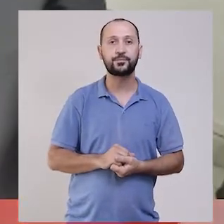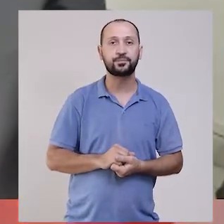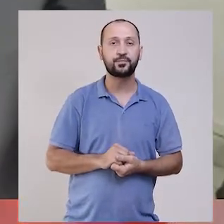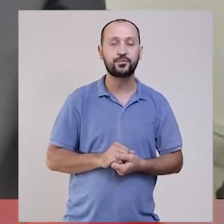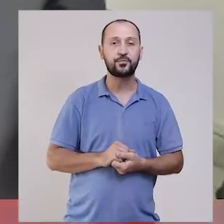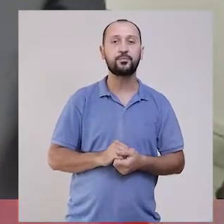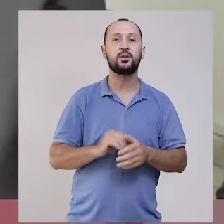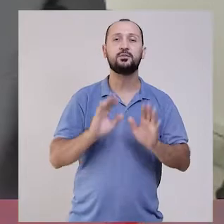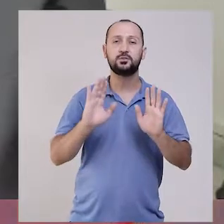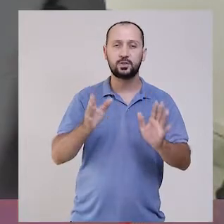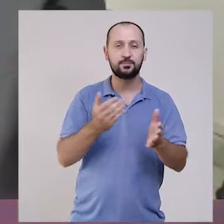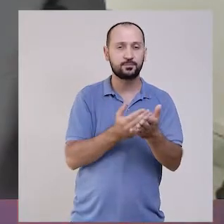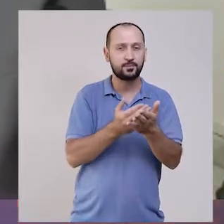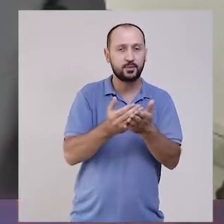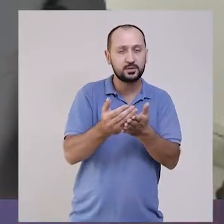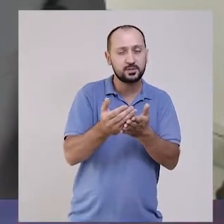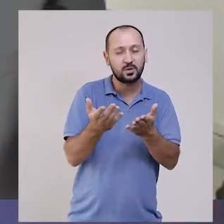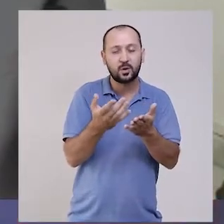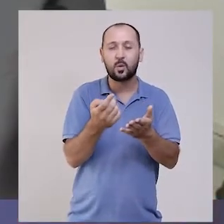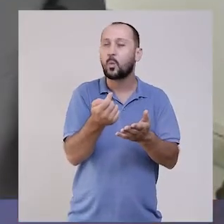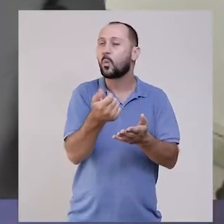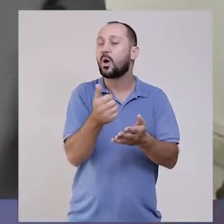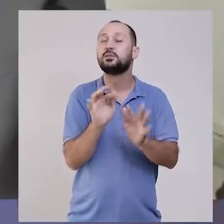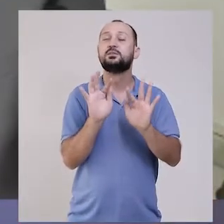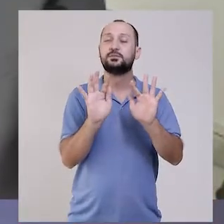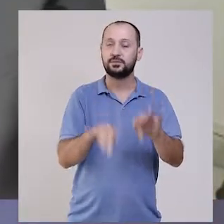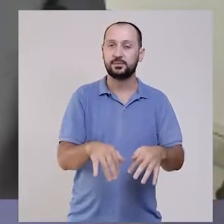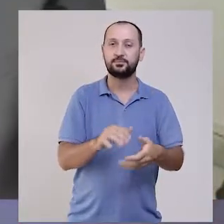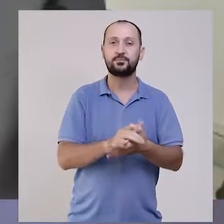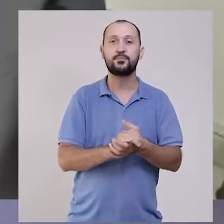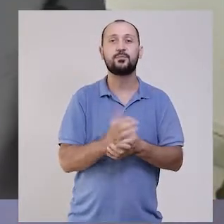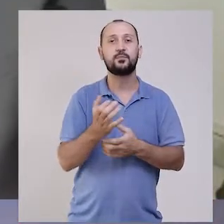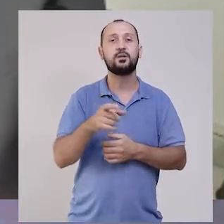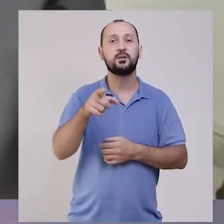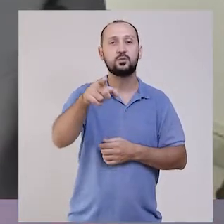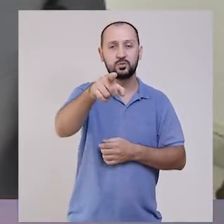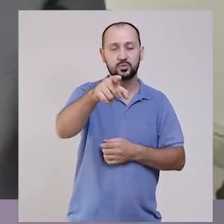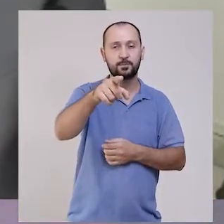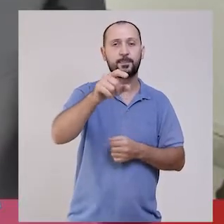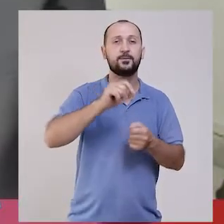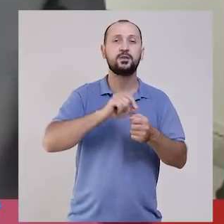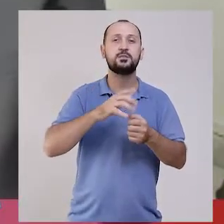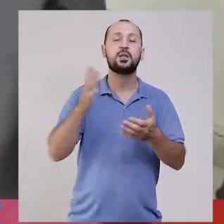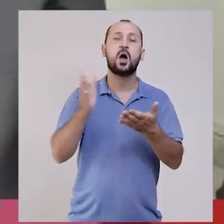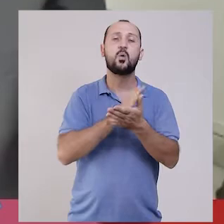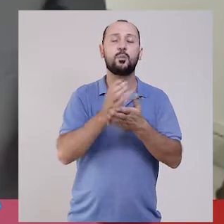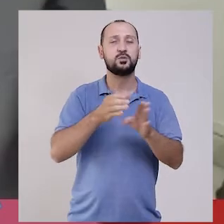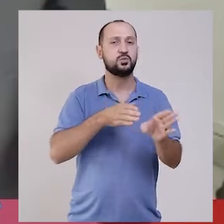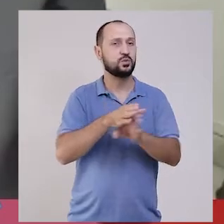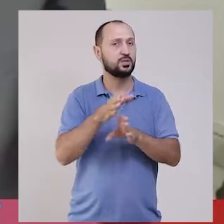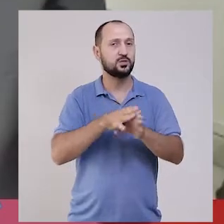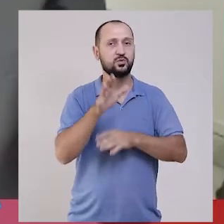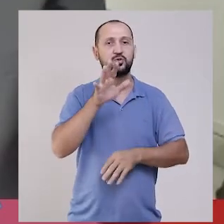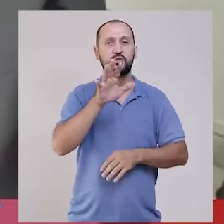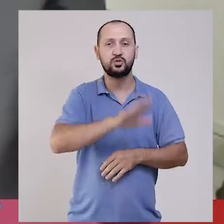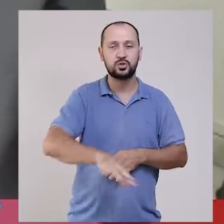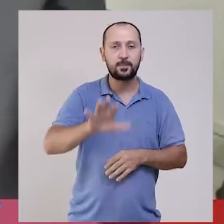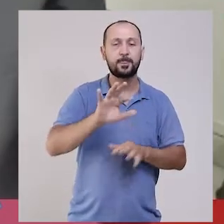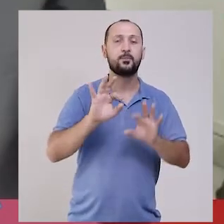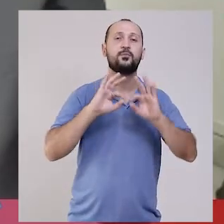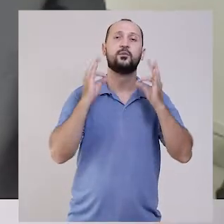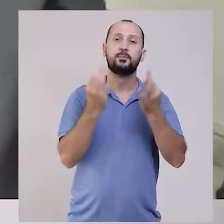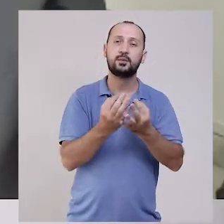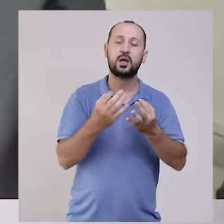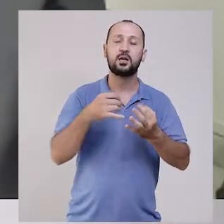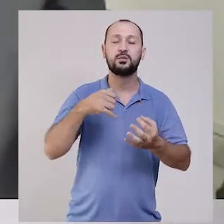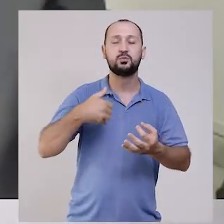reta final do nosso programa, mas eu gostaria que o senhor deixasse algumas considerações para os familiares desses